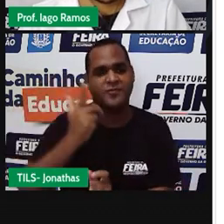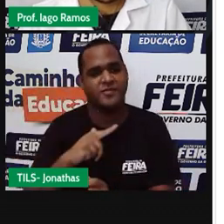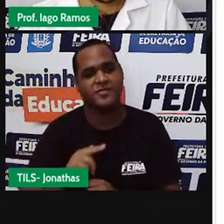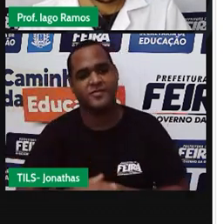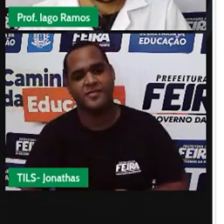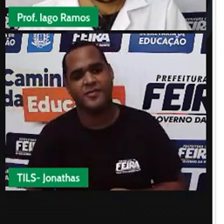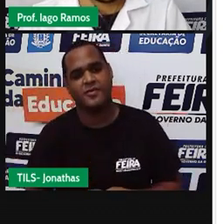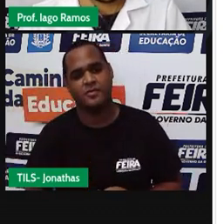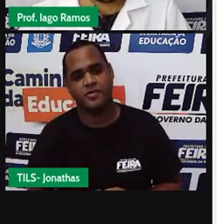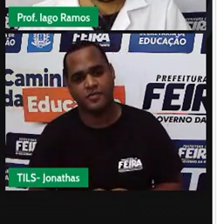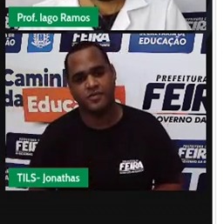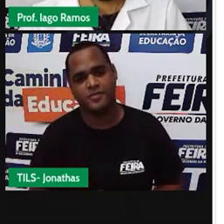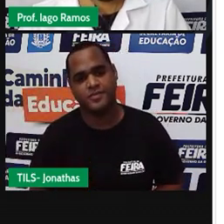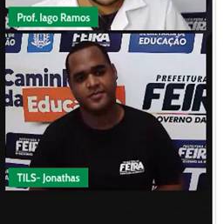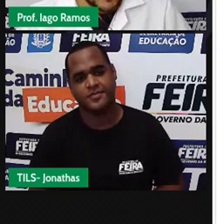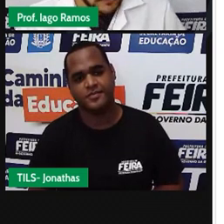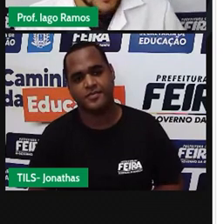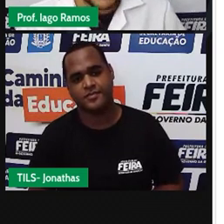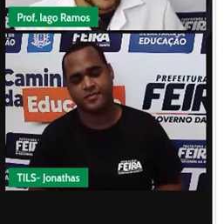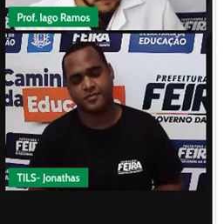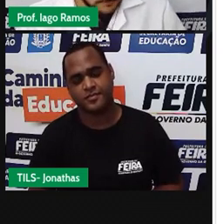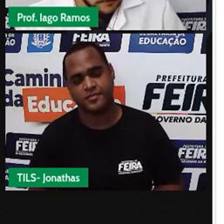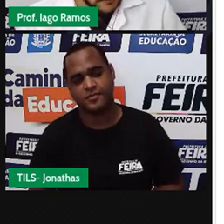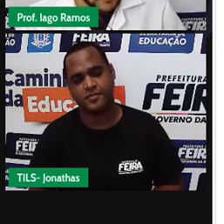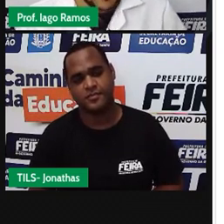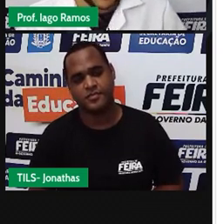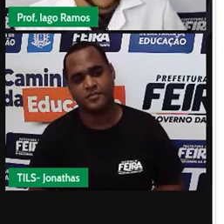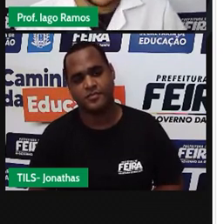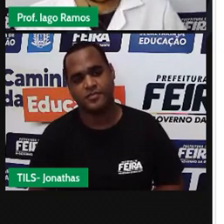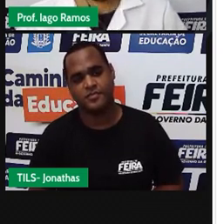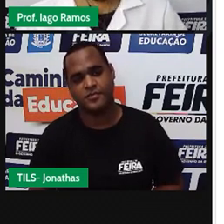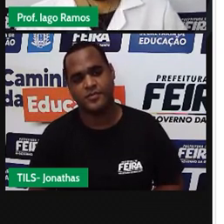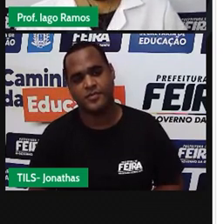Só tá faltando uma só